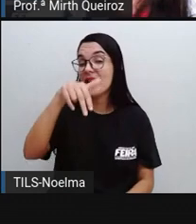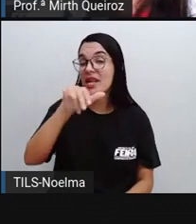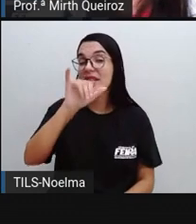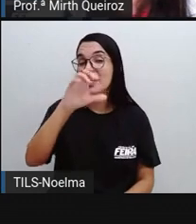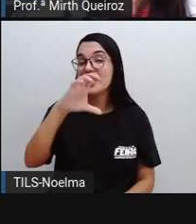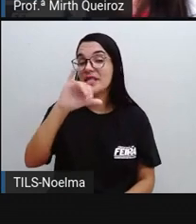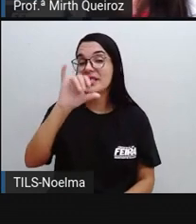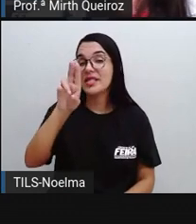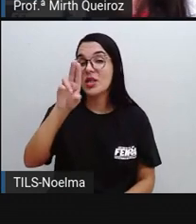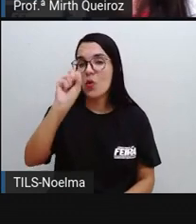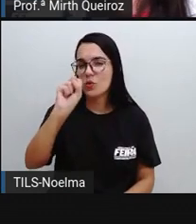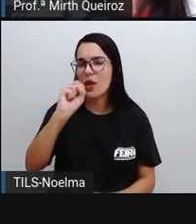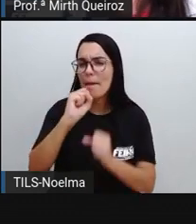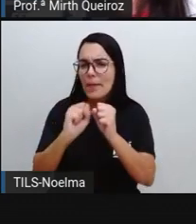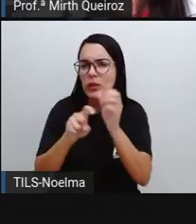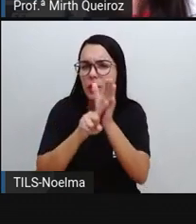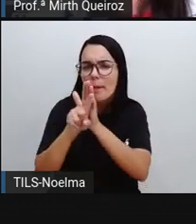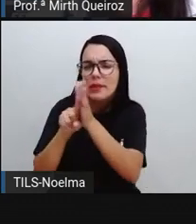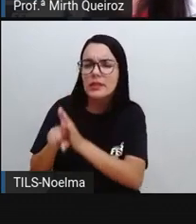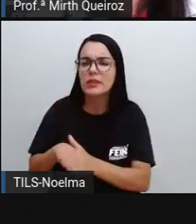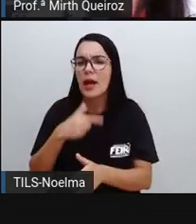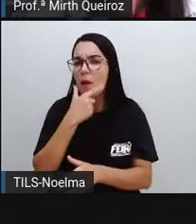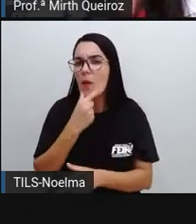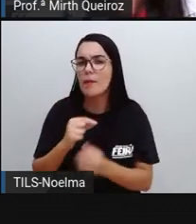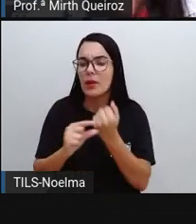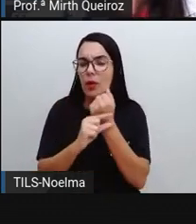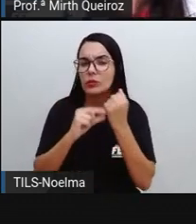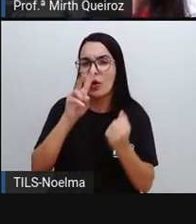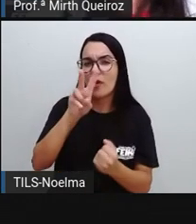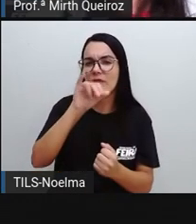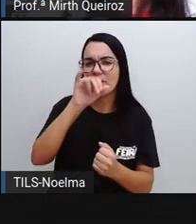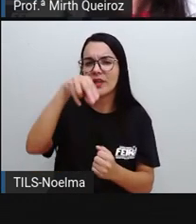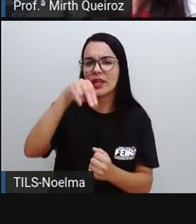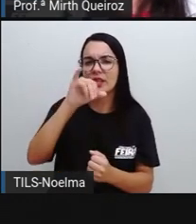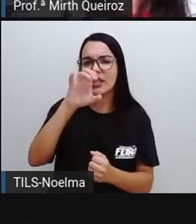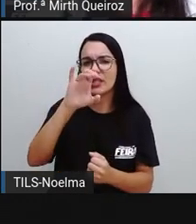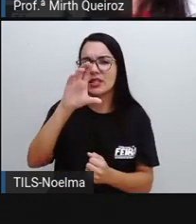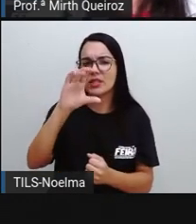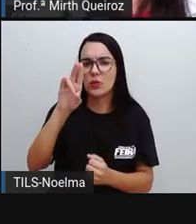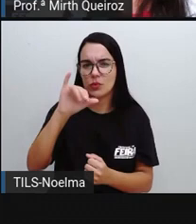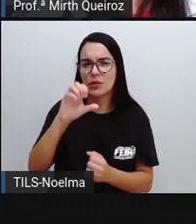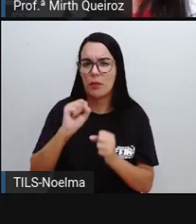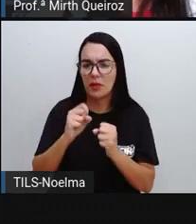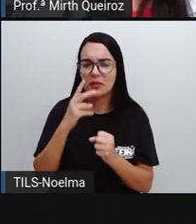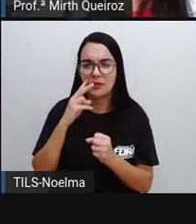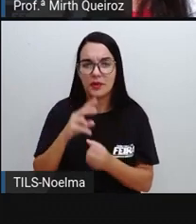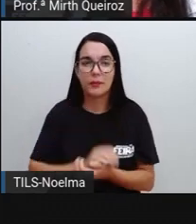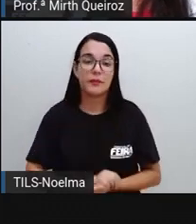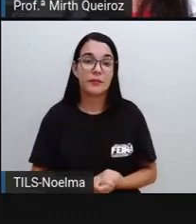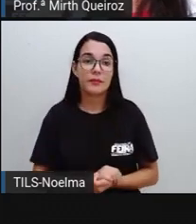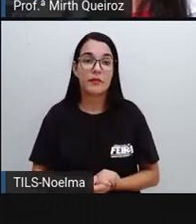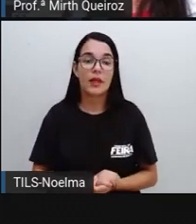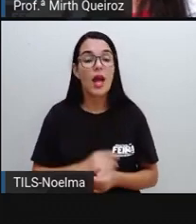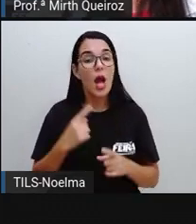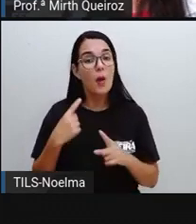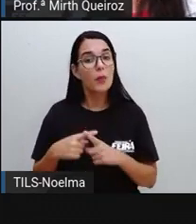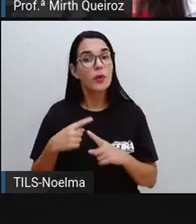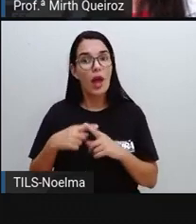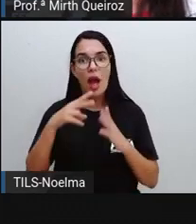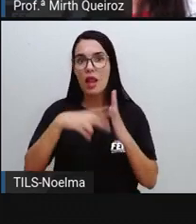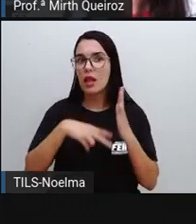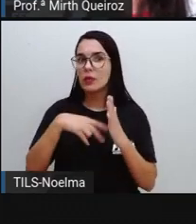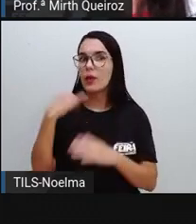falar sobre ele? Pesquisem um pouquinho sobre ele, ele tem textos aí maravilhosos. Por que, que a leitura